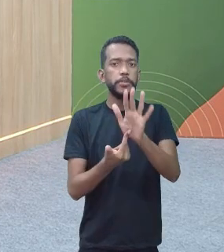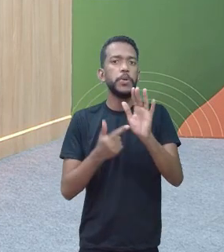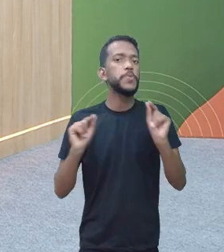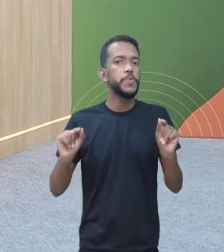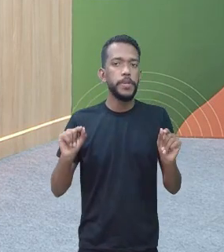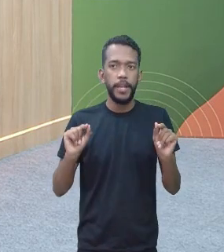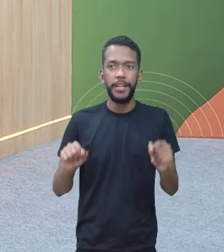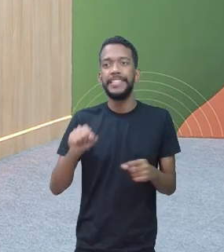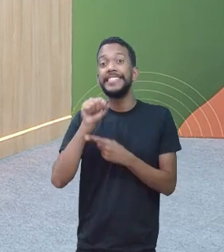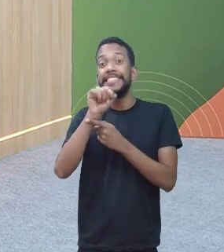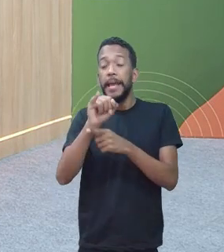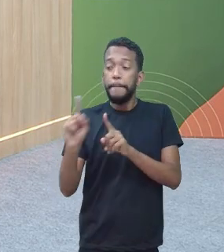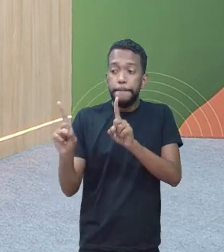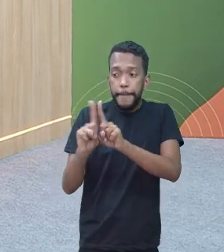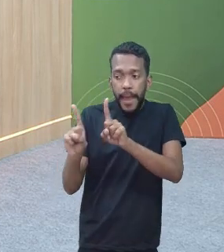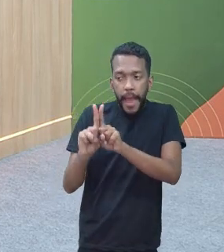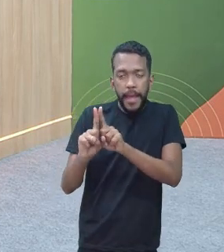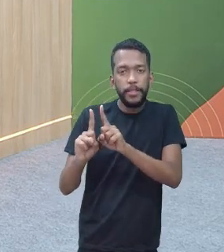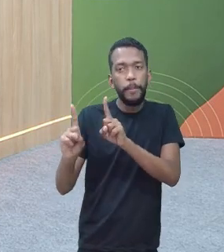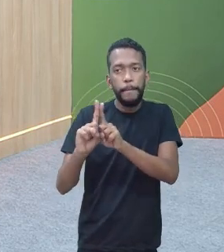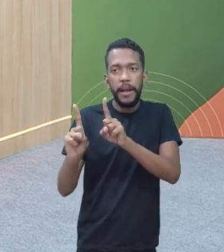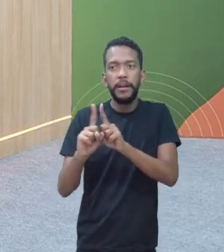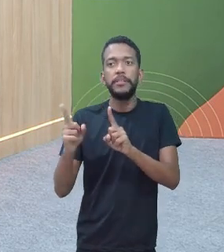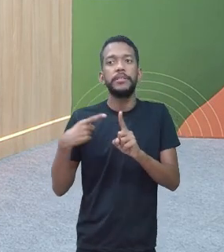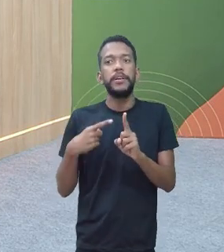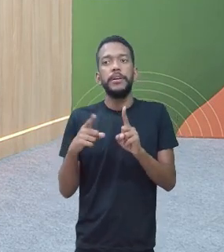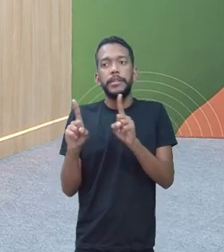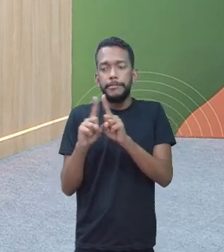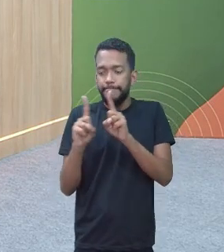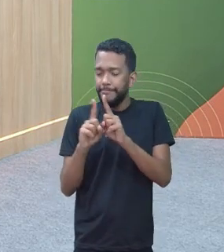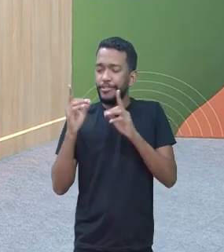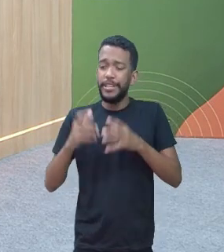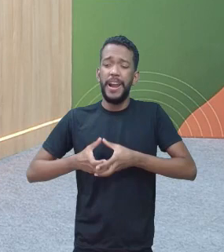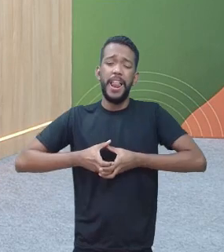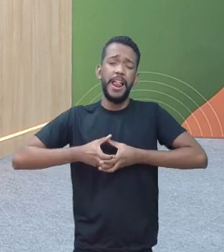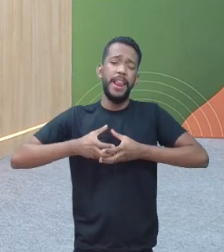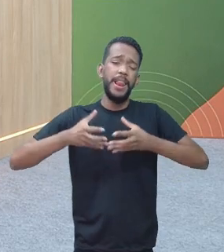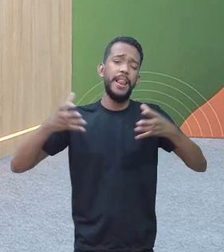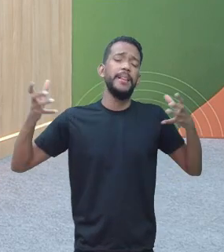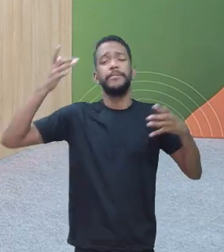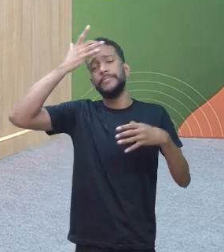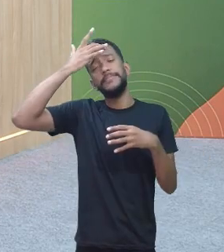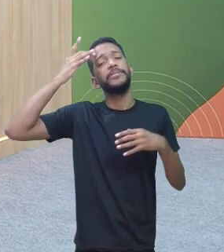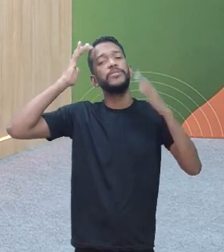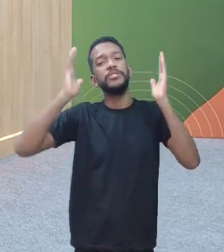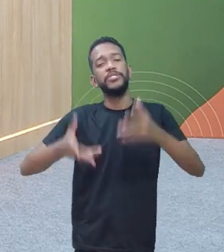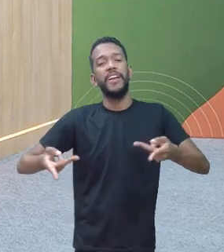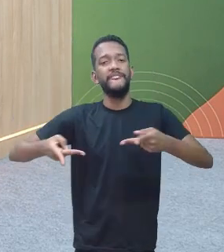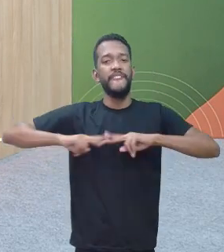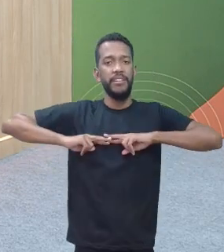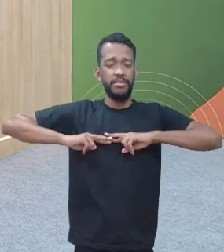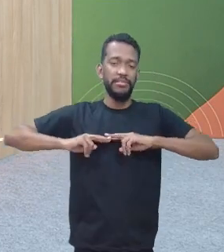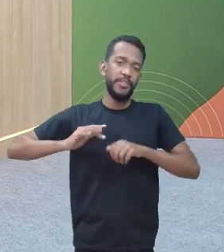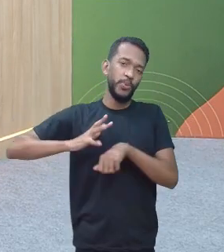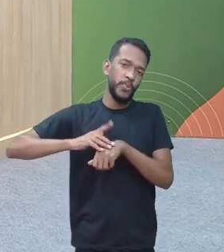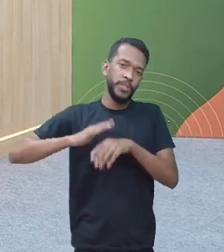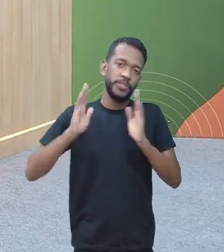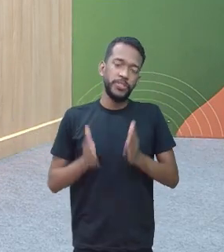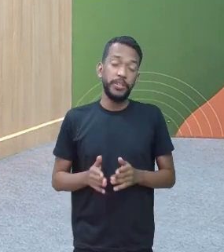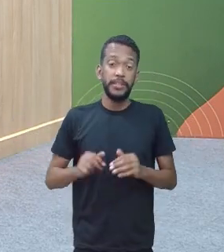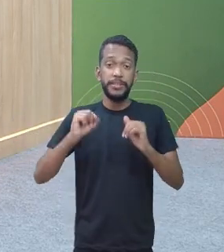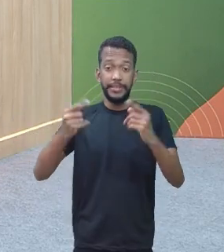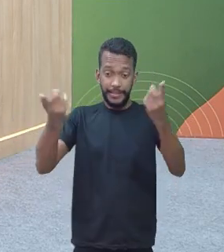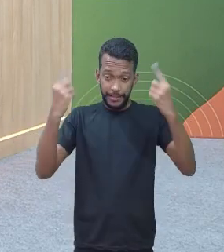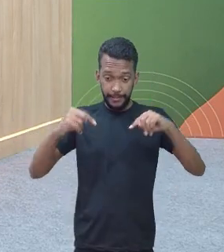perto demais, a gente tem, no final de 30 dias, muitas pessoas que foram infectadas. Se eu fico com